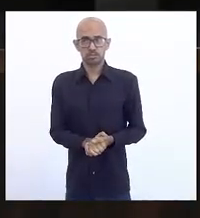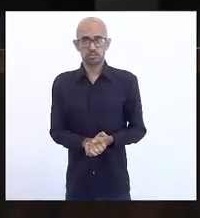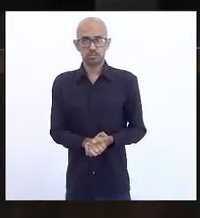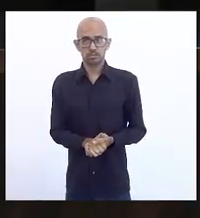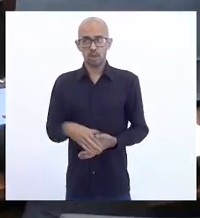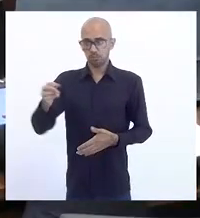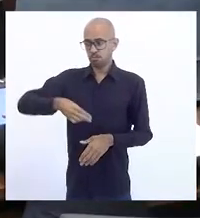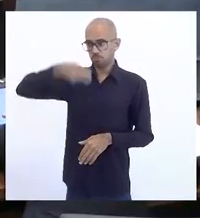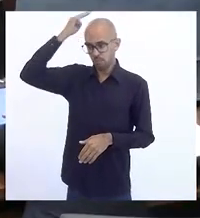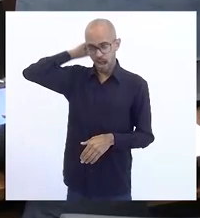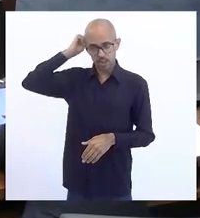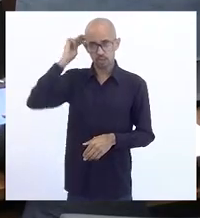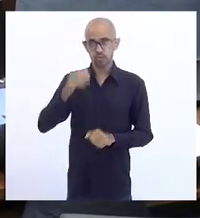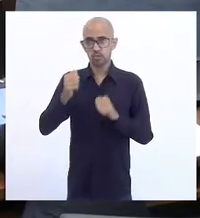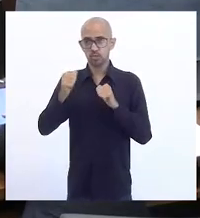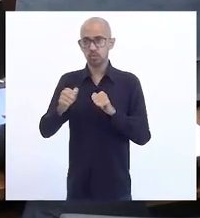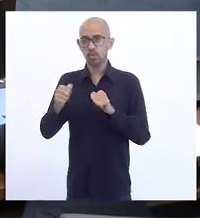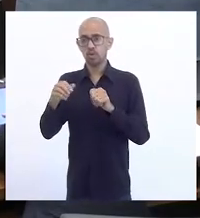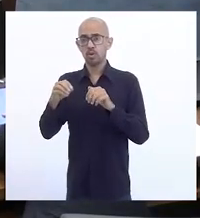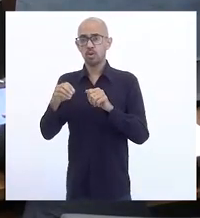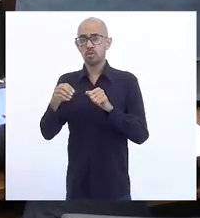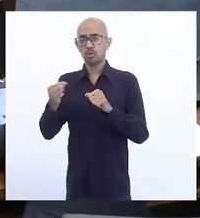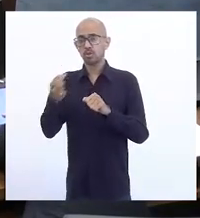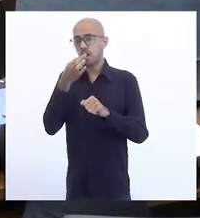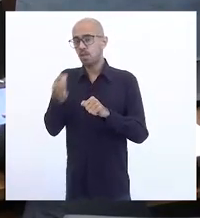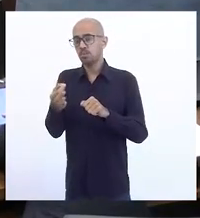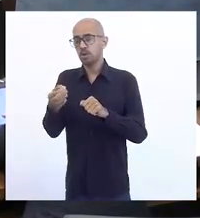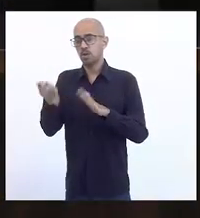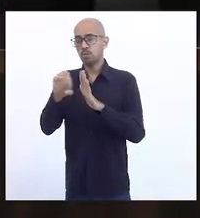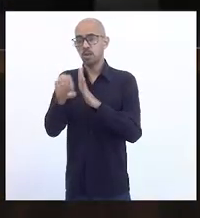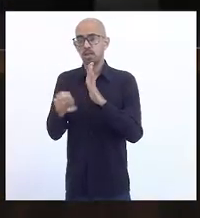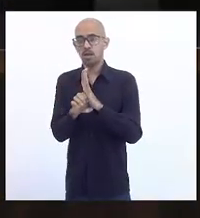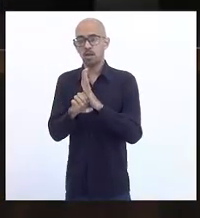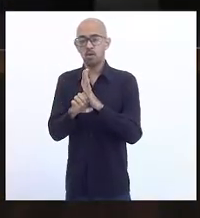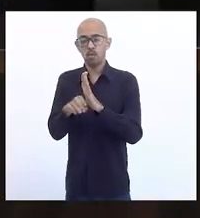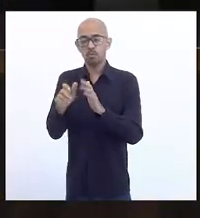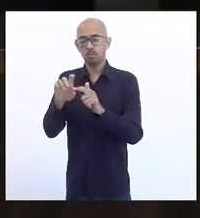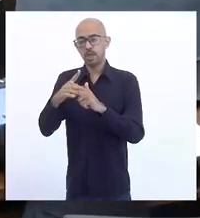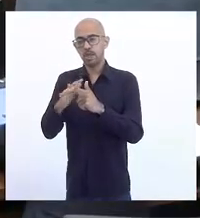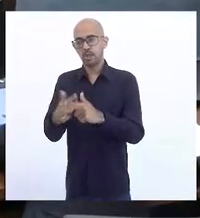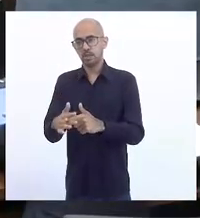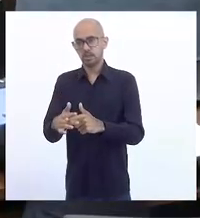texto. Pode ser, Márcio? Pela CCJ?